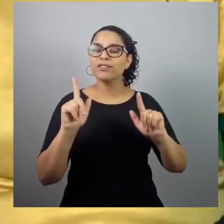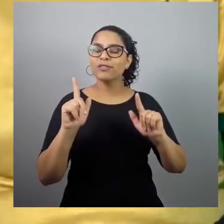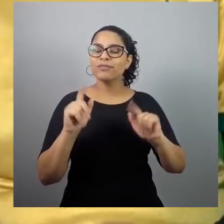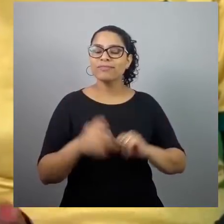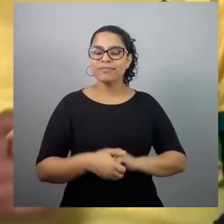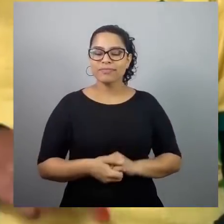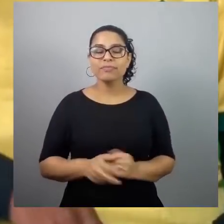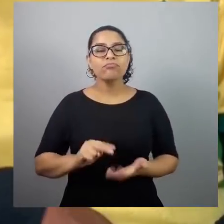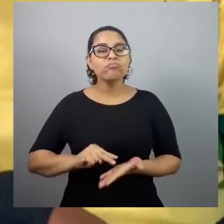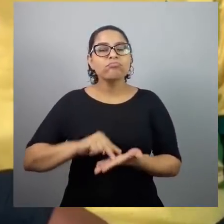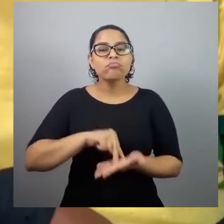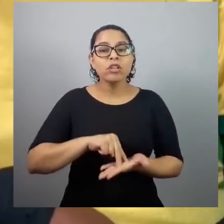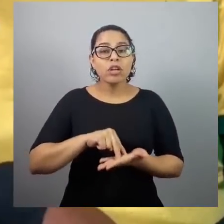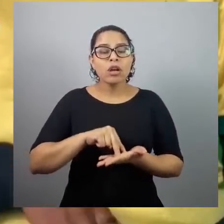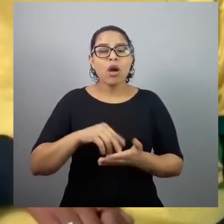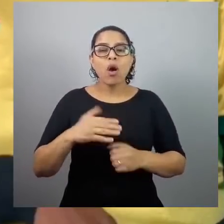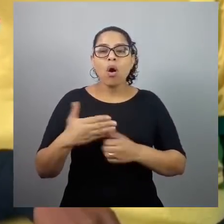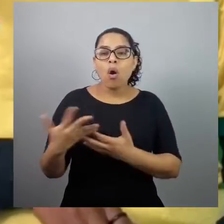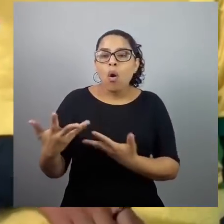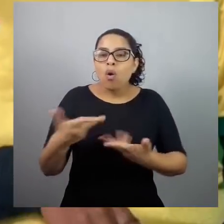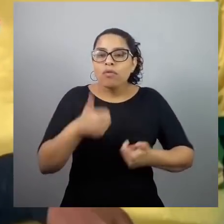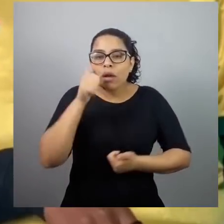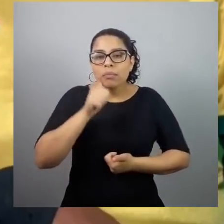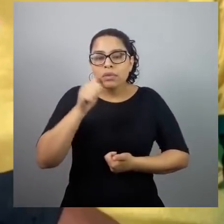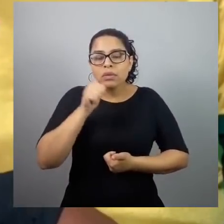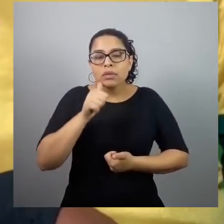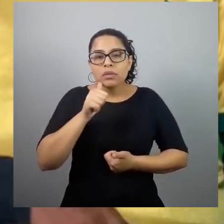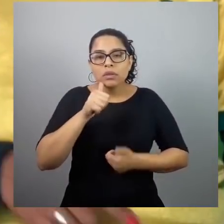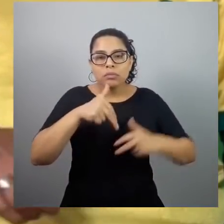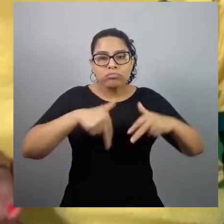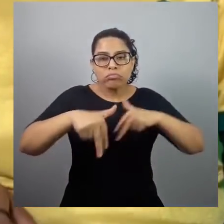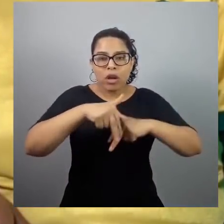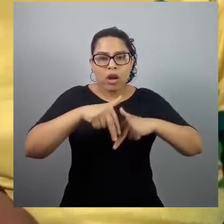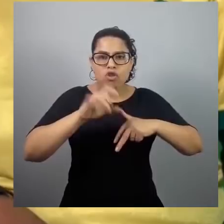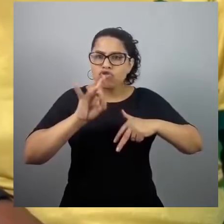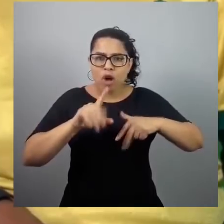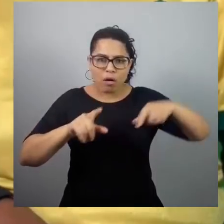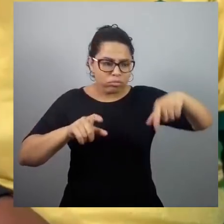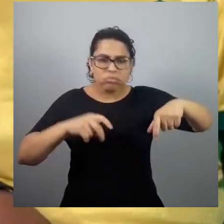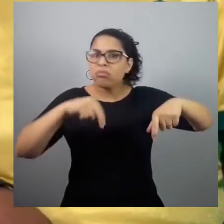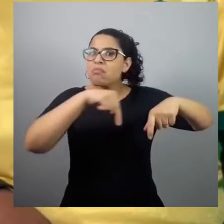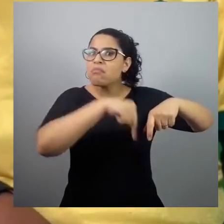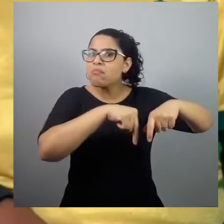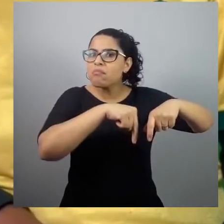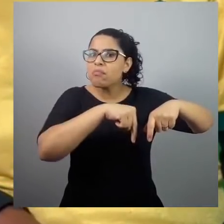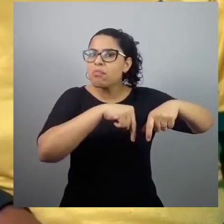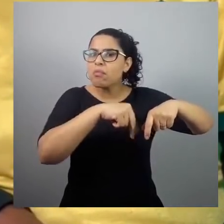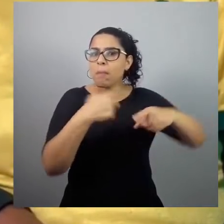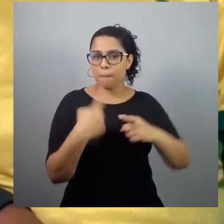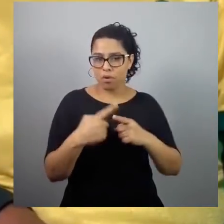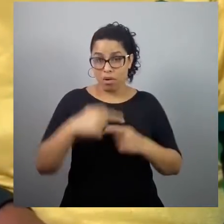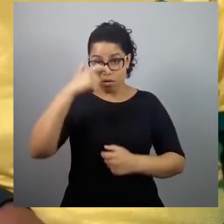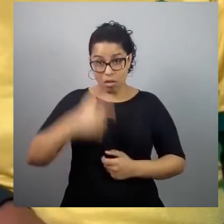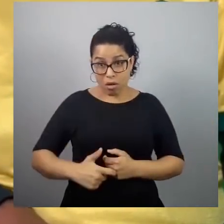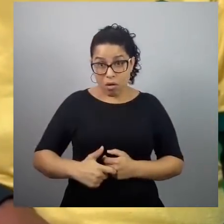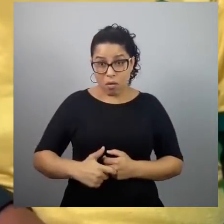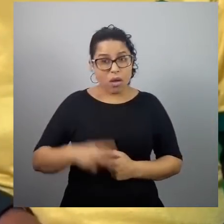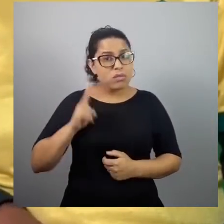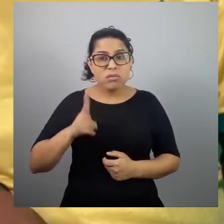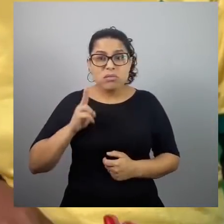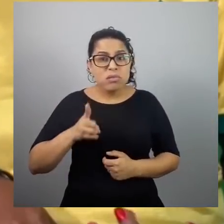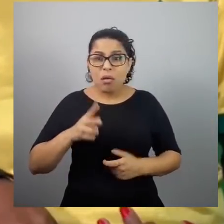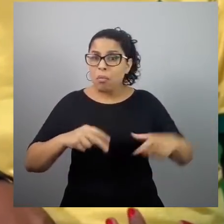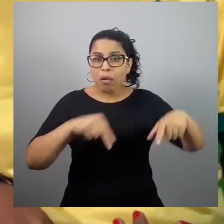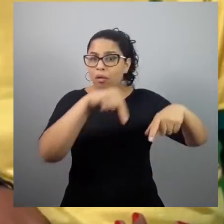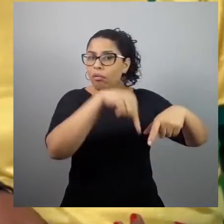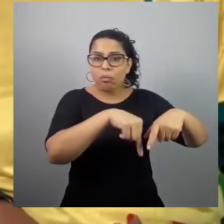diferenciada. E você chame as meninas para jogar. E não é chamar a menina para jogar para ficar no gol, porque também tinha isso. Eu era chamada para jogar,